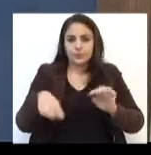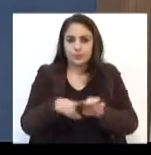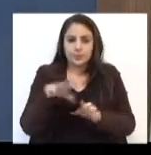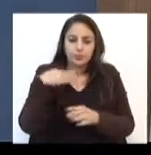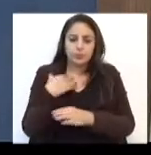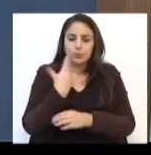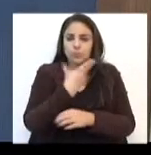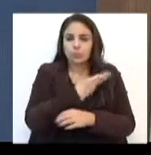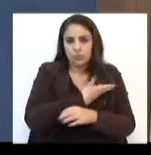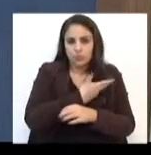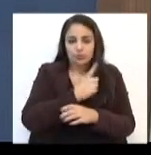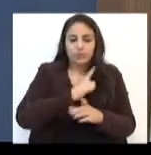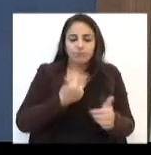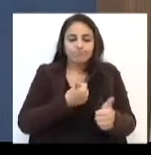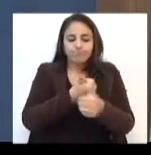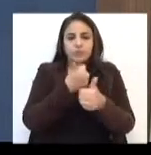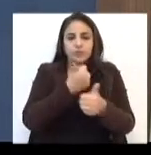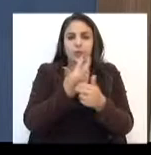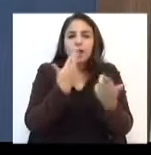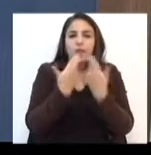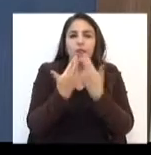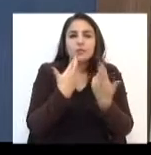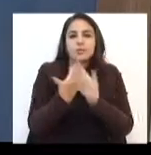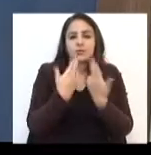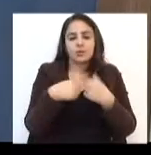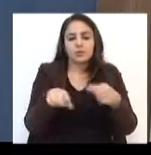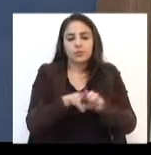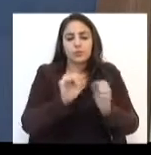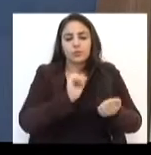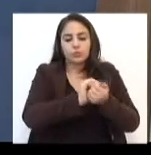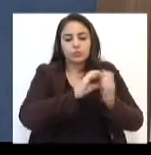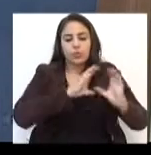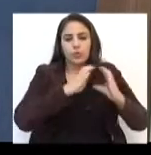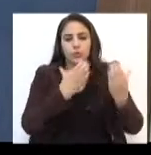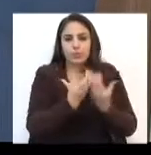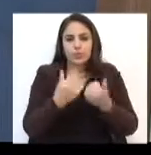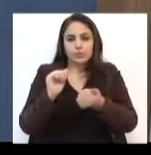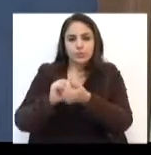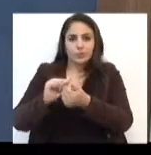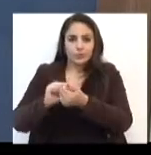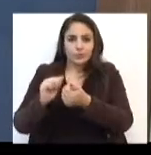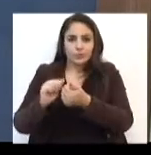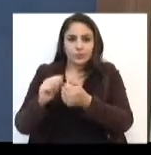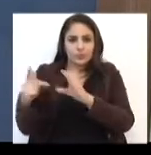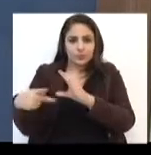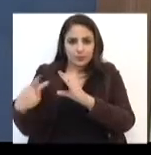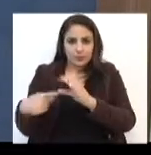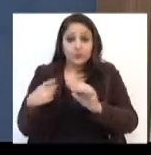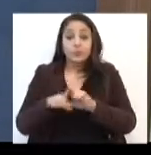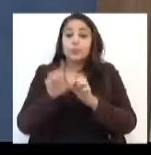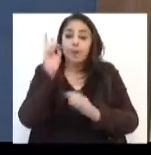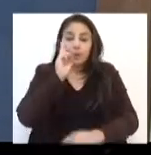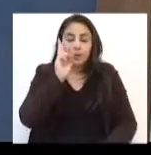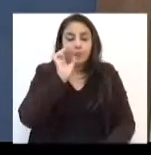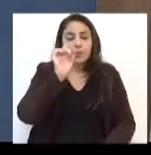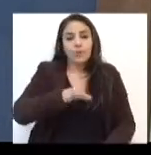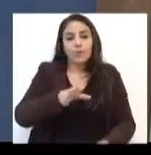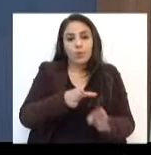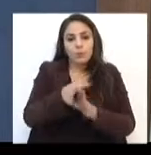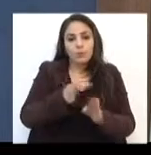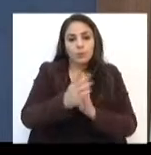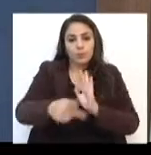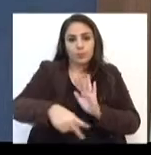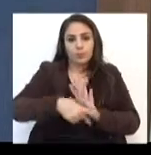então, aproximarmos essa relação entre a comunidade e o Parlamento. Vale lembrar que isso é uma orientação, inclusive, do